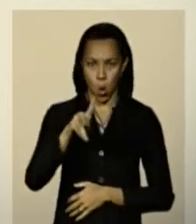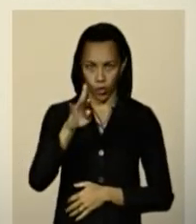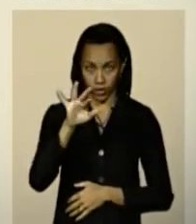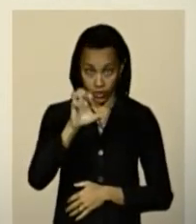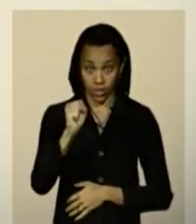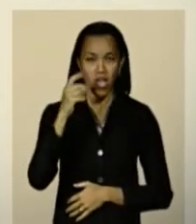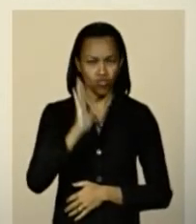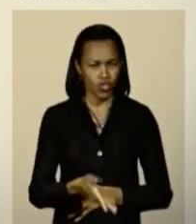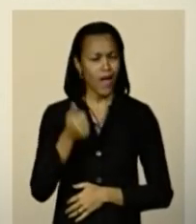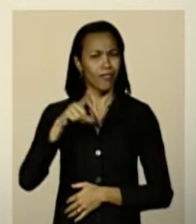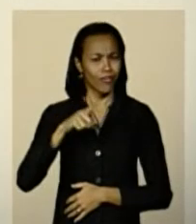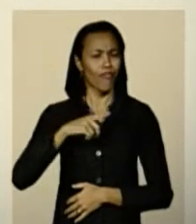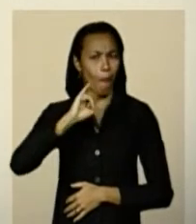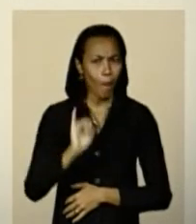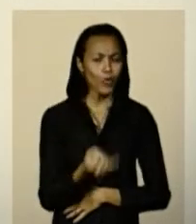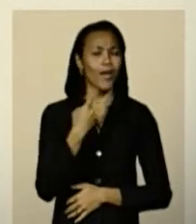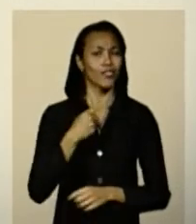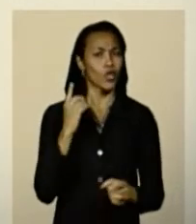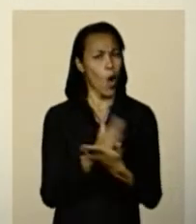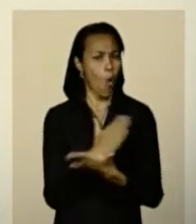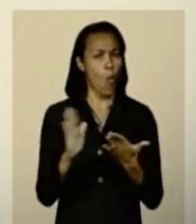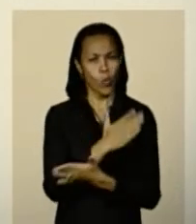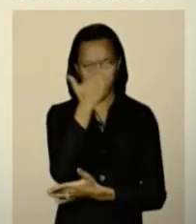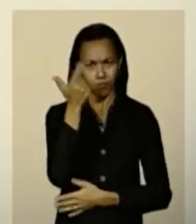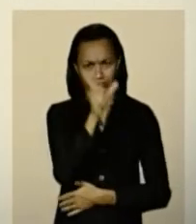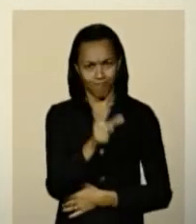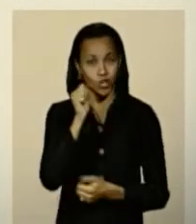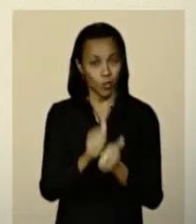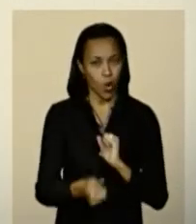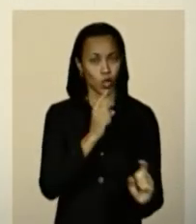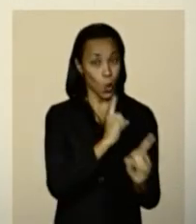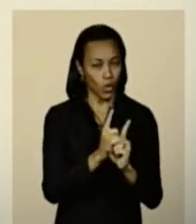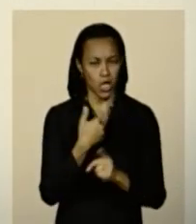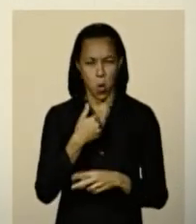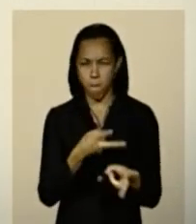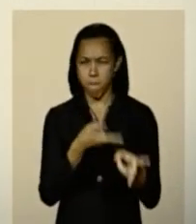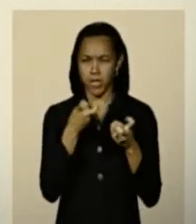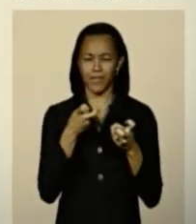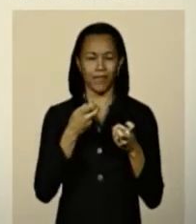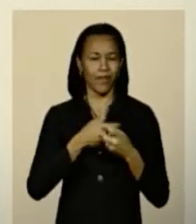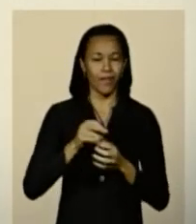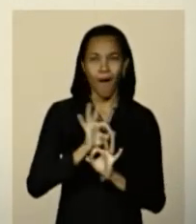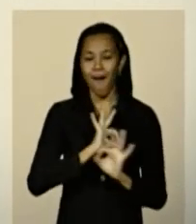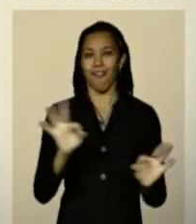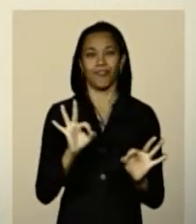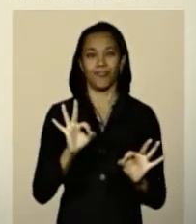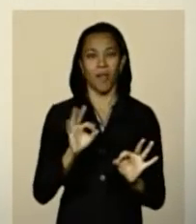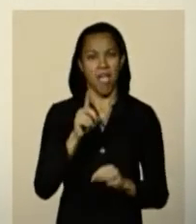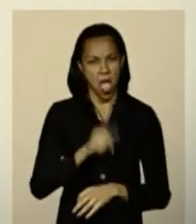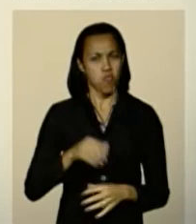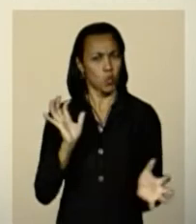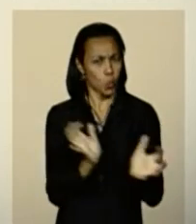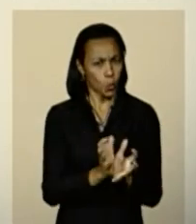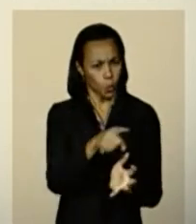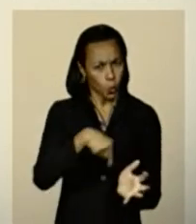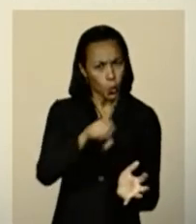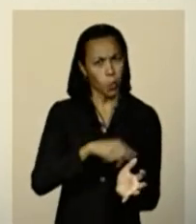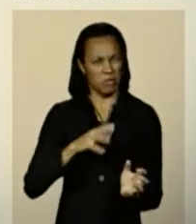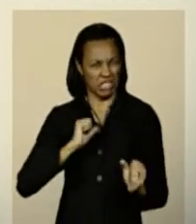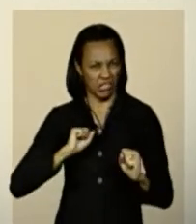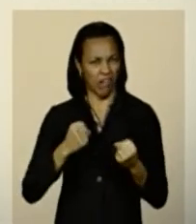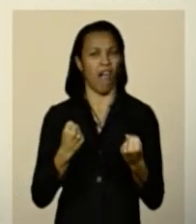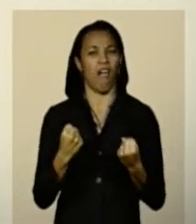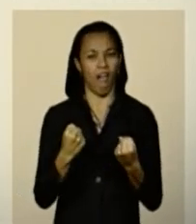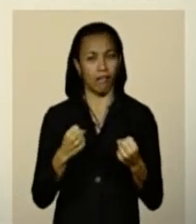já tive a oportunidade de encontrar com alguns deles e percebi uma coisa fantástica é um grupo cheio de